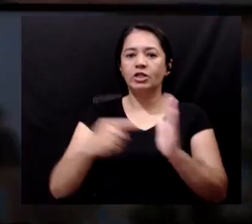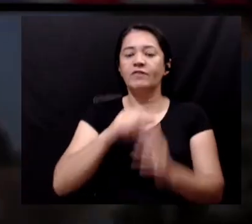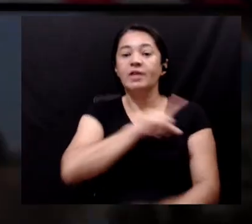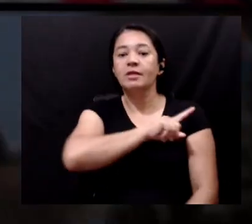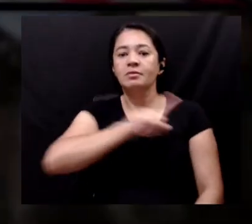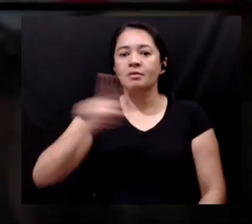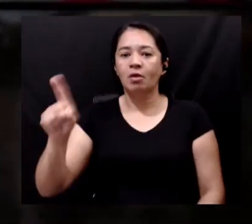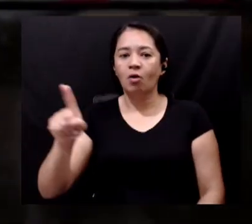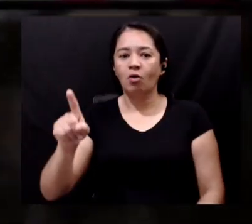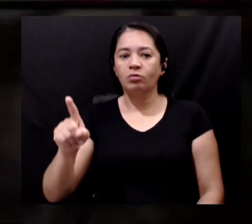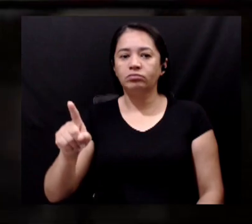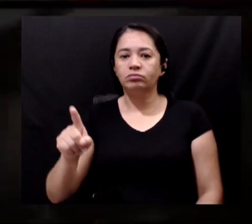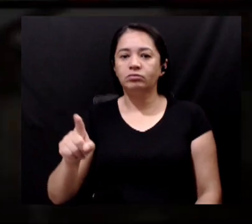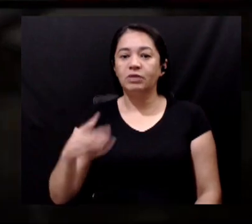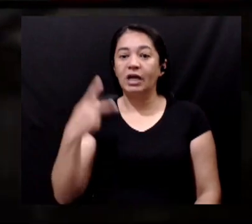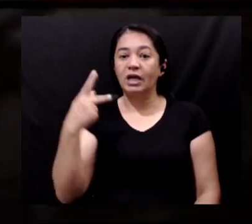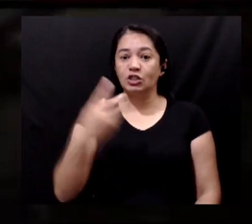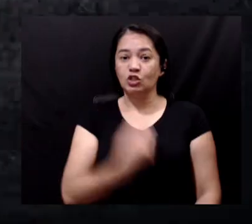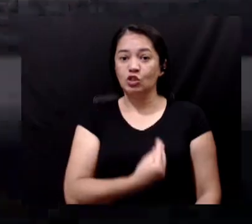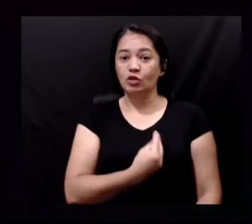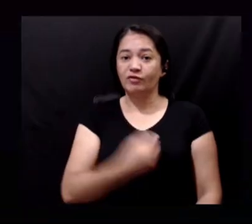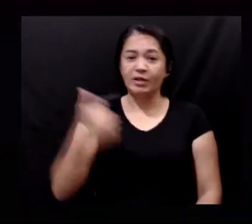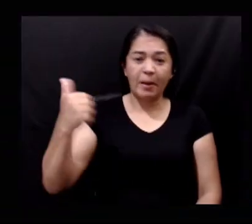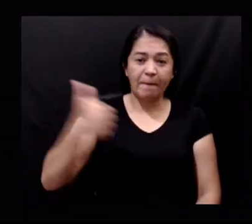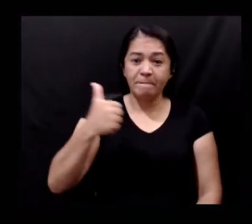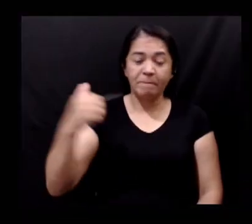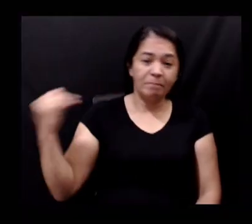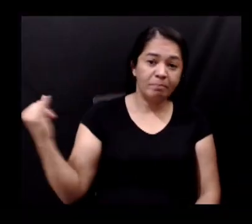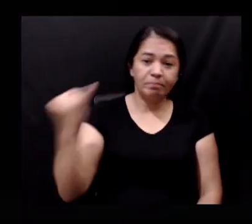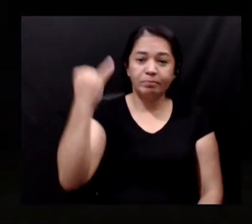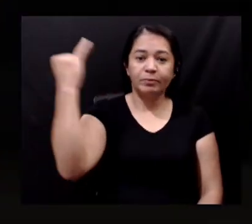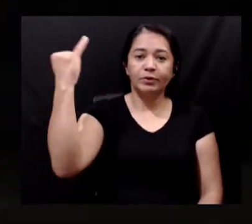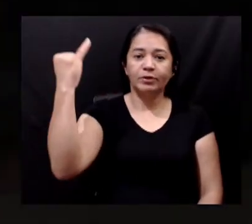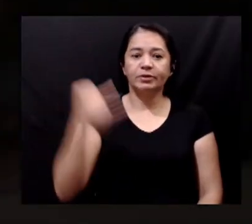Coloque sua vida em primeiro lugar.